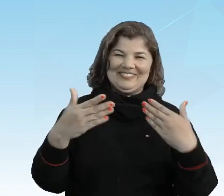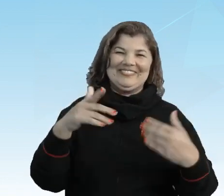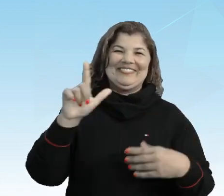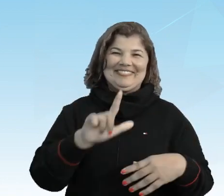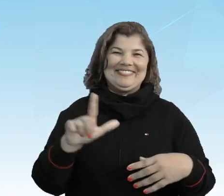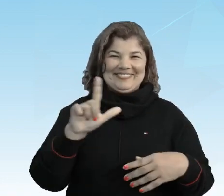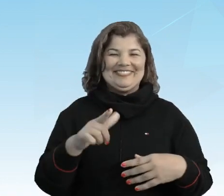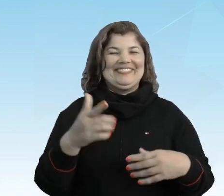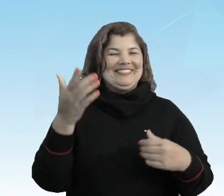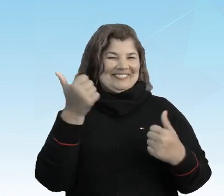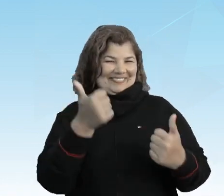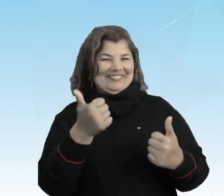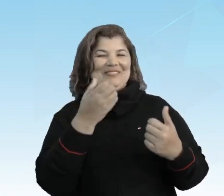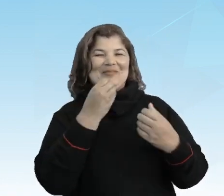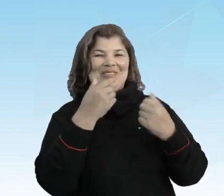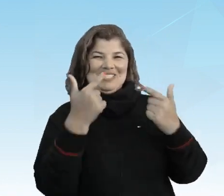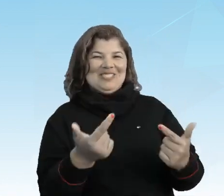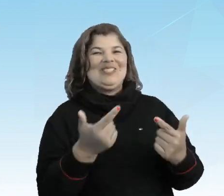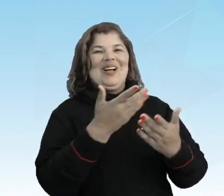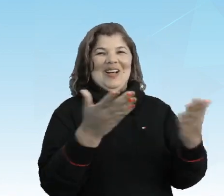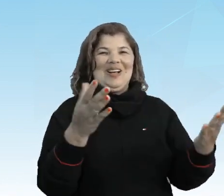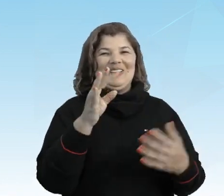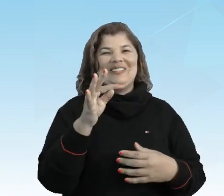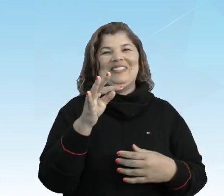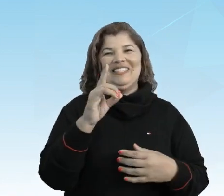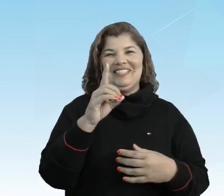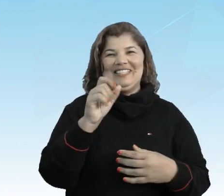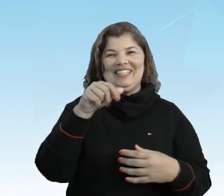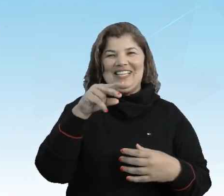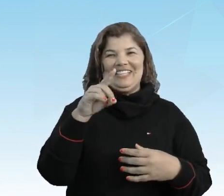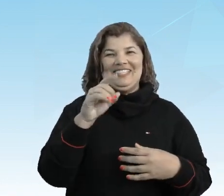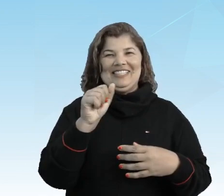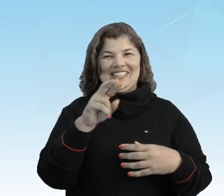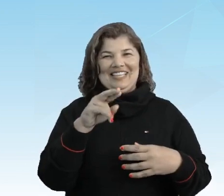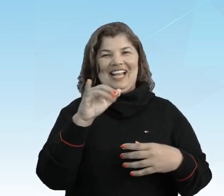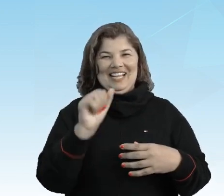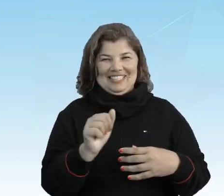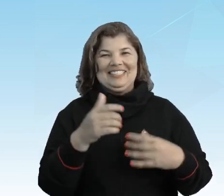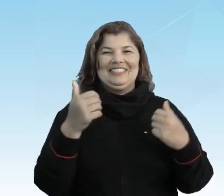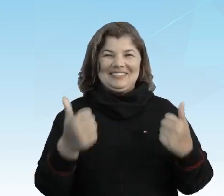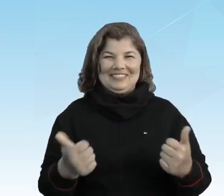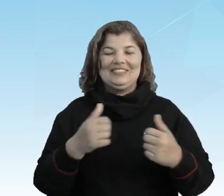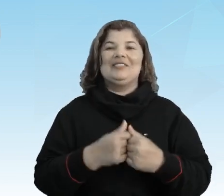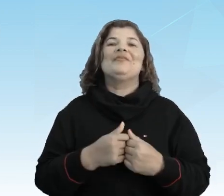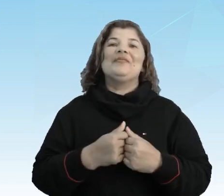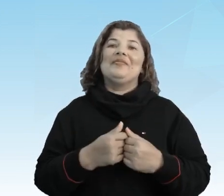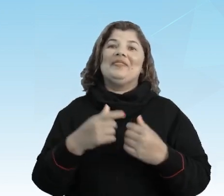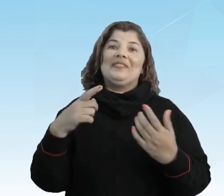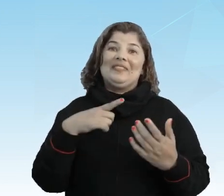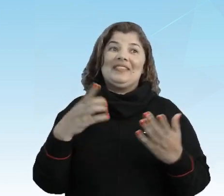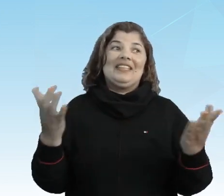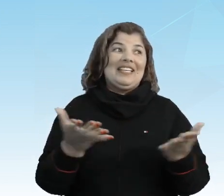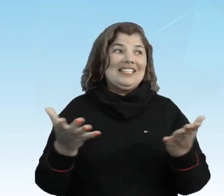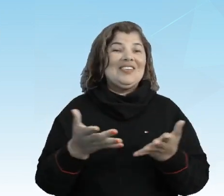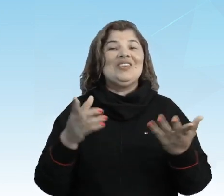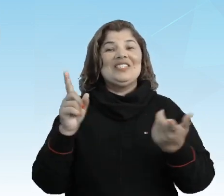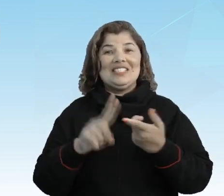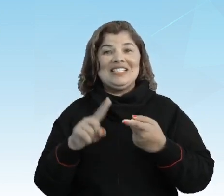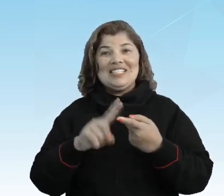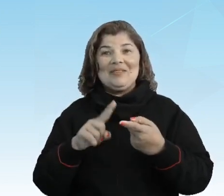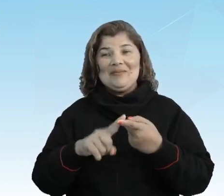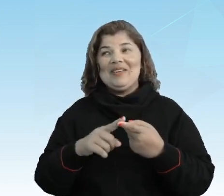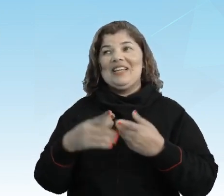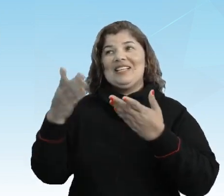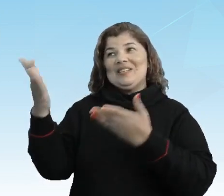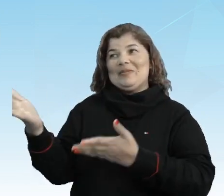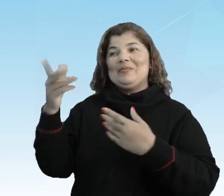Literário. Sucesso, Tainá, felicidade, representando Pernambuco. Mas hoje também temos aqui como convidado o